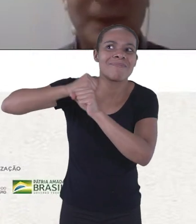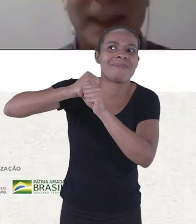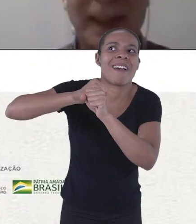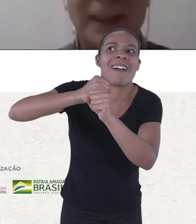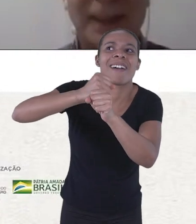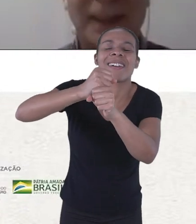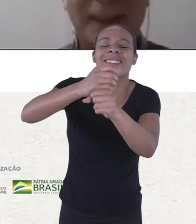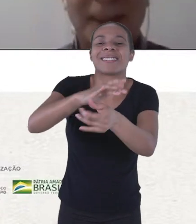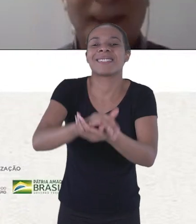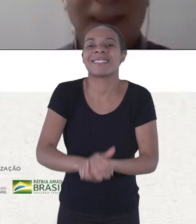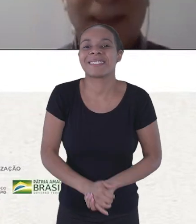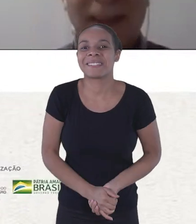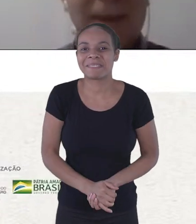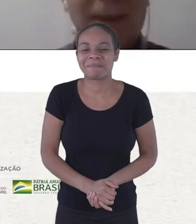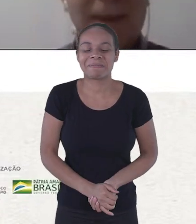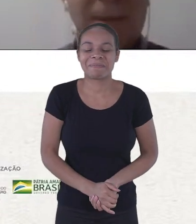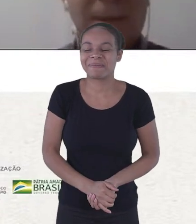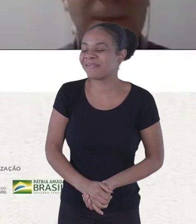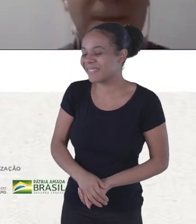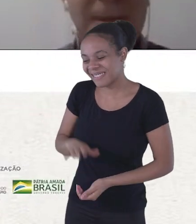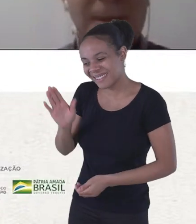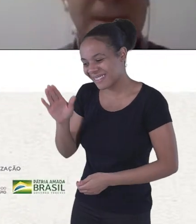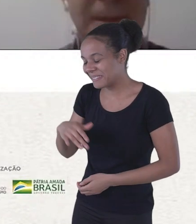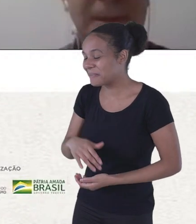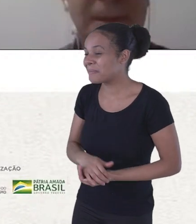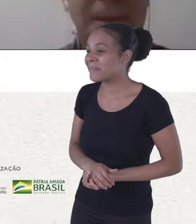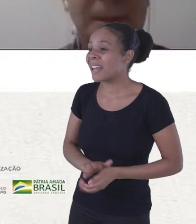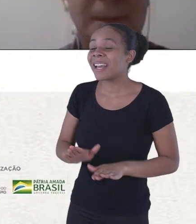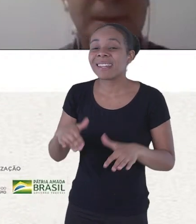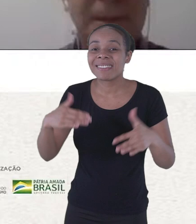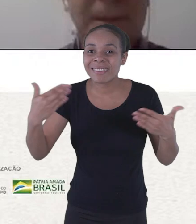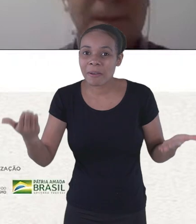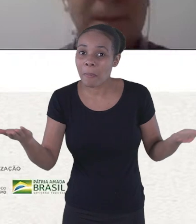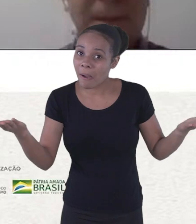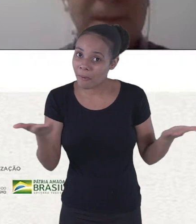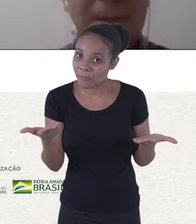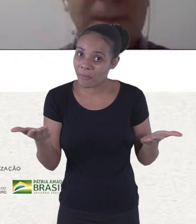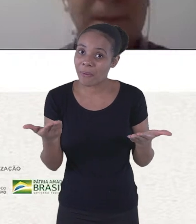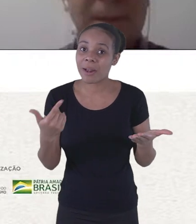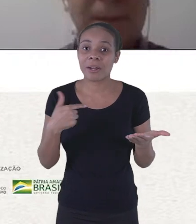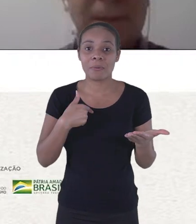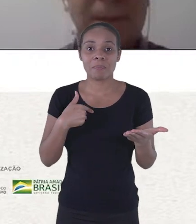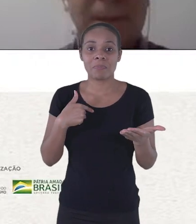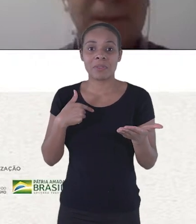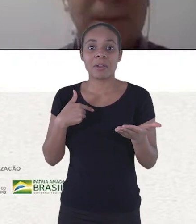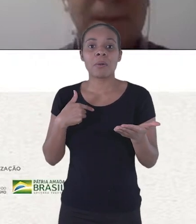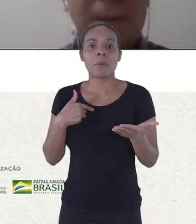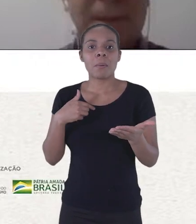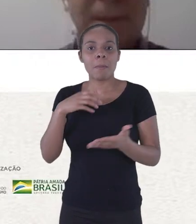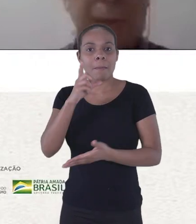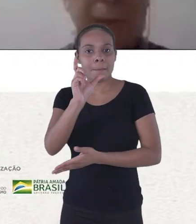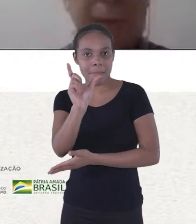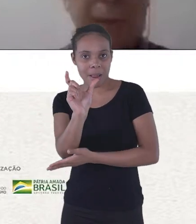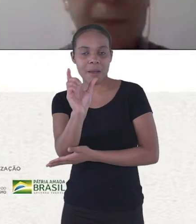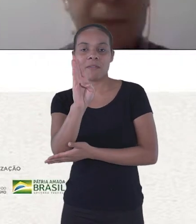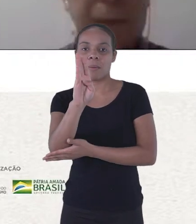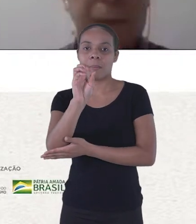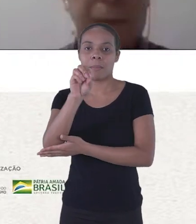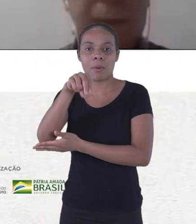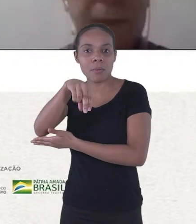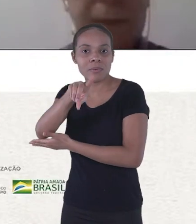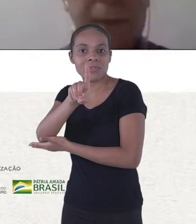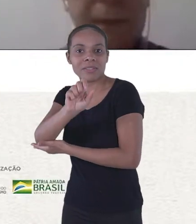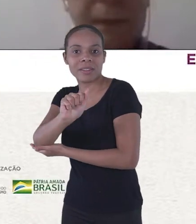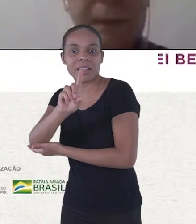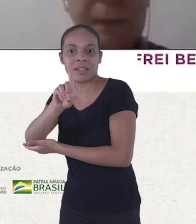Luiz, de qualquer Obrigado, jeito, querido. eu transformo então, eu avanço na palavra bondade, no sentido de que eu